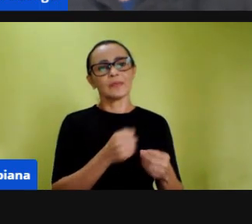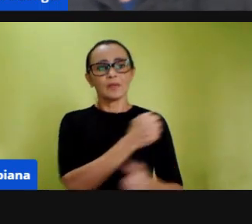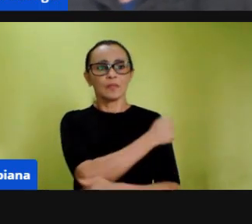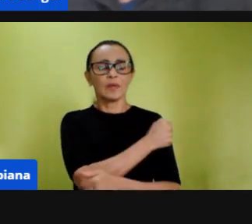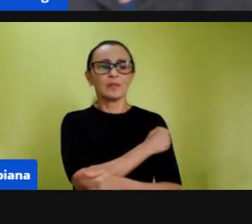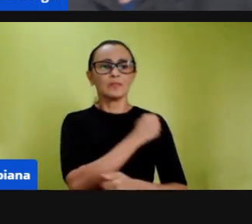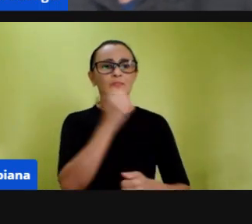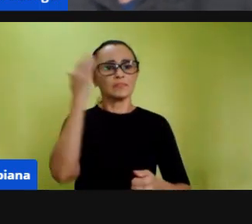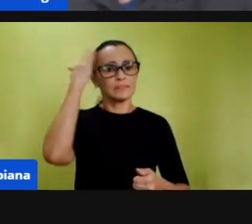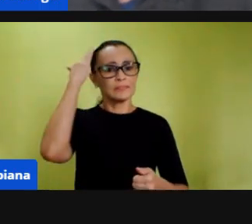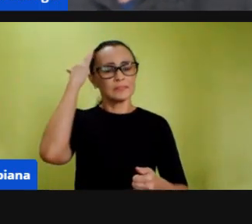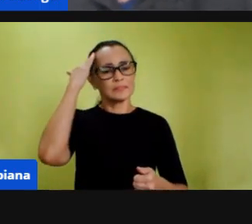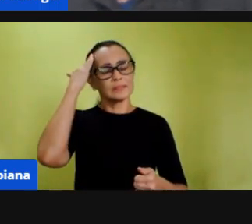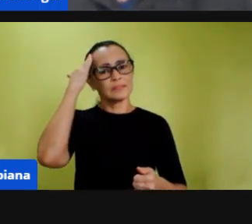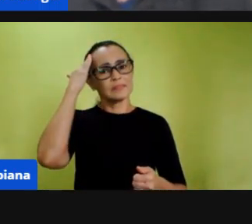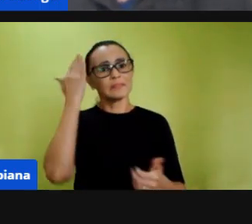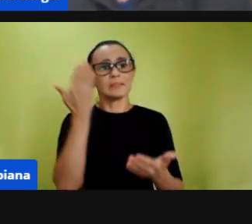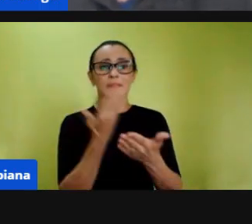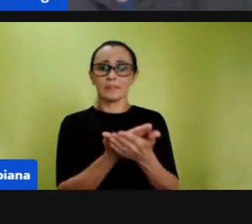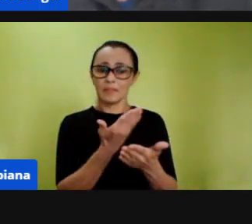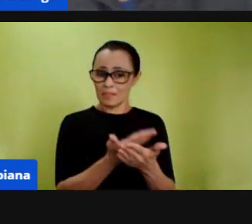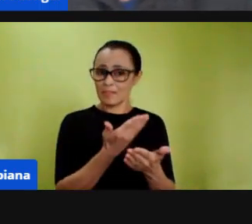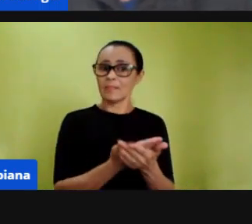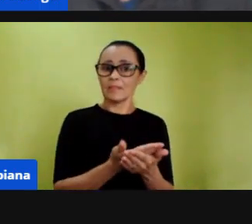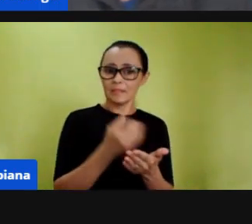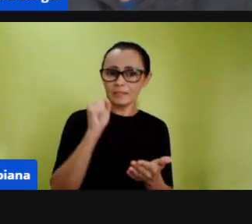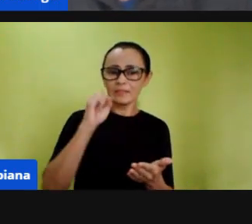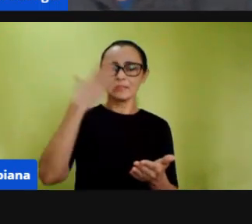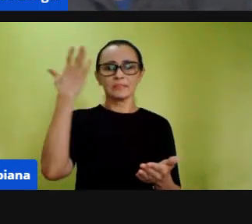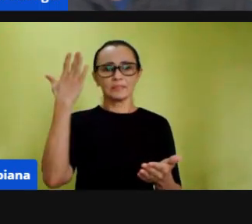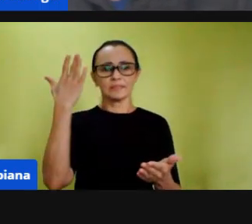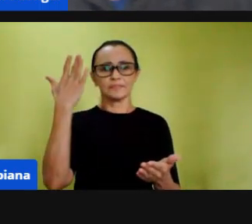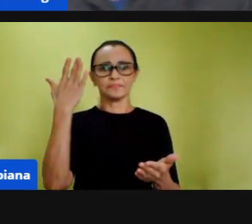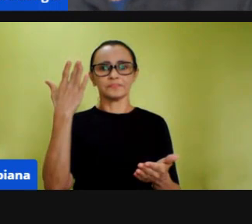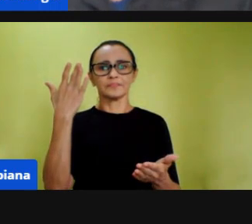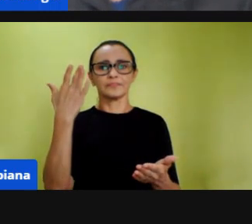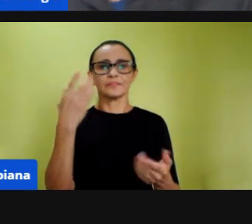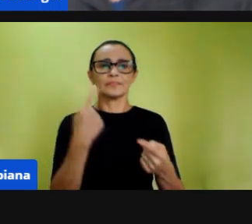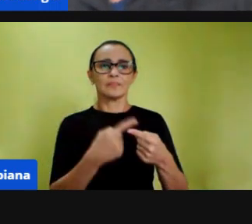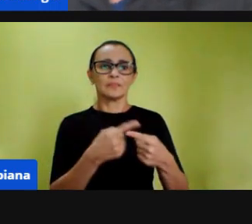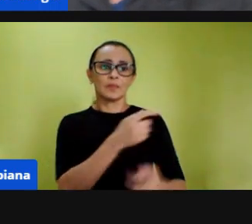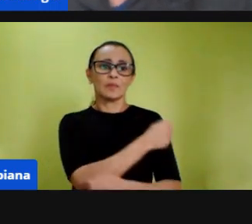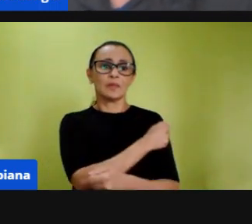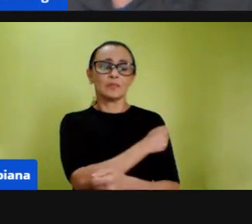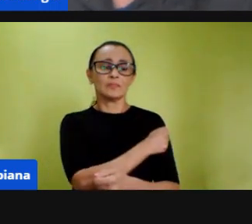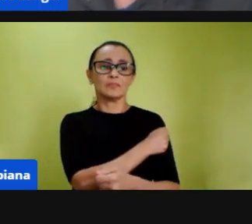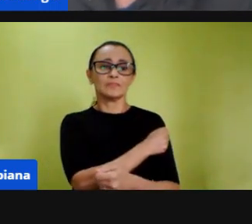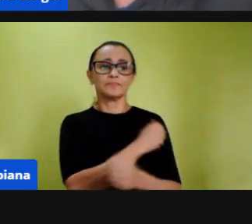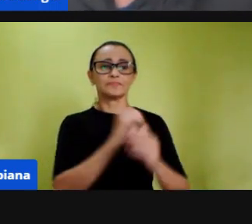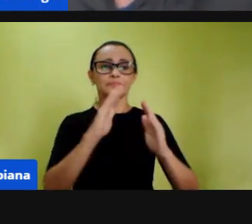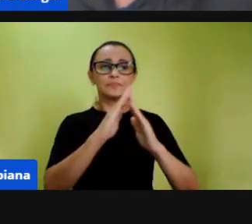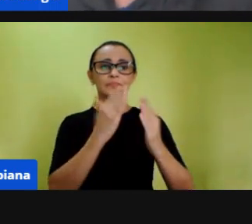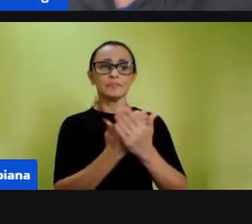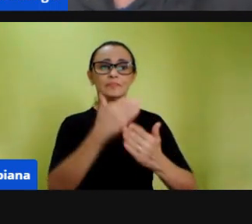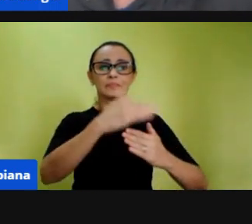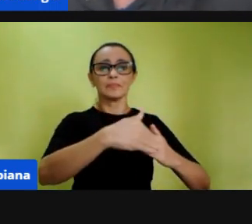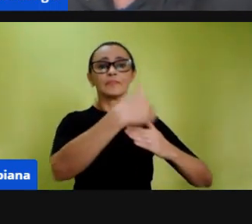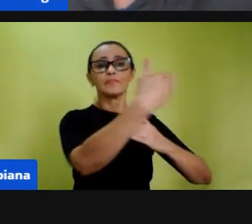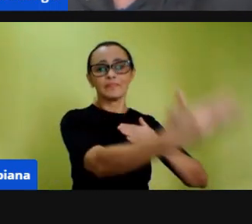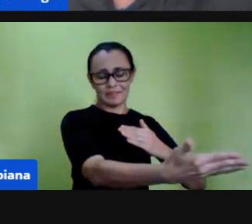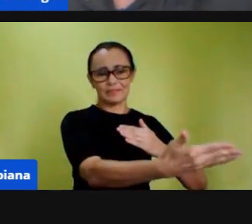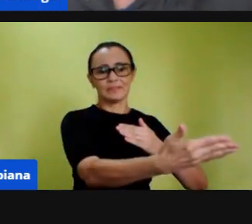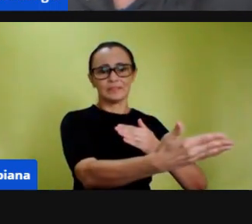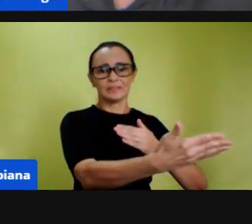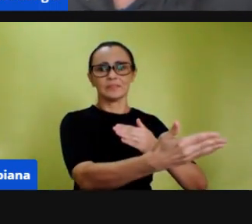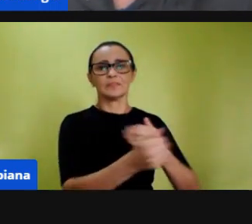que manter a atenção dele, né? Ele não está no ambiente escolar. Eu tinha que pensar nisso também na hora de montar as aulas. Então,